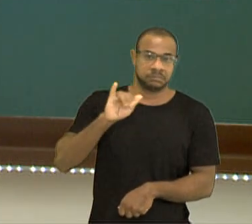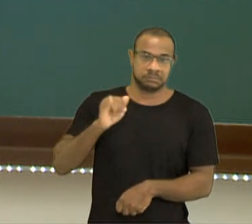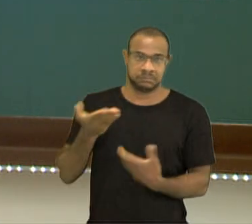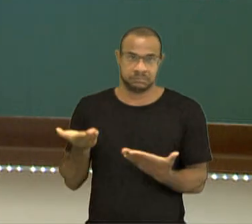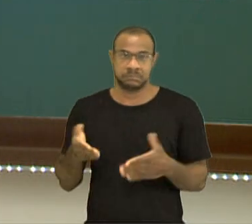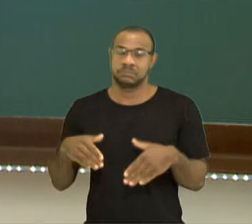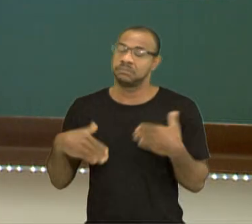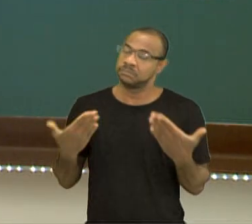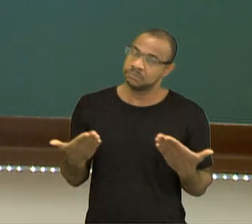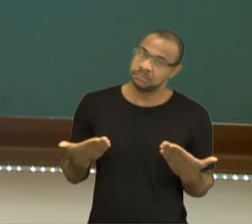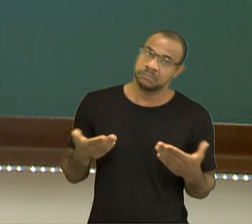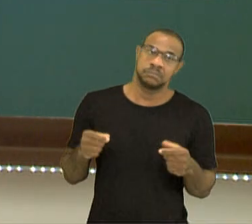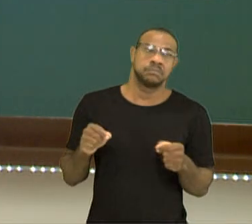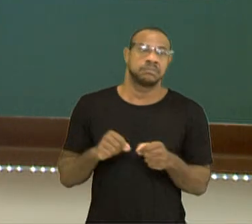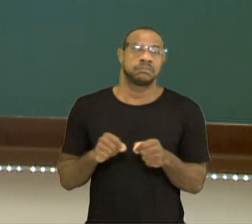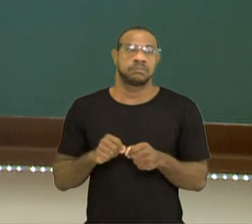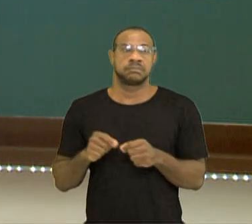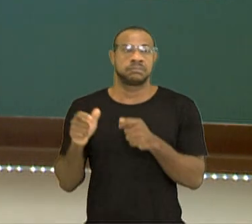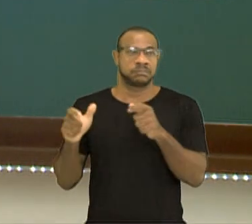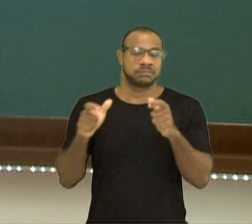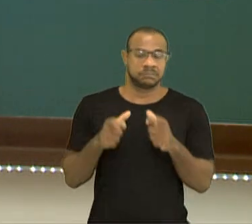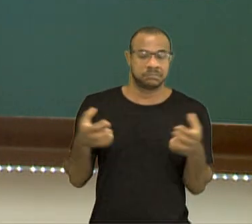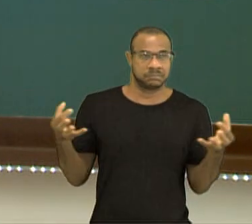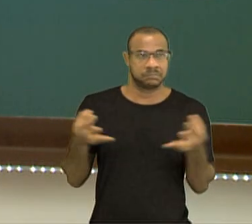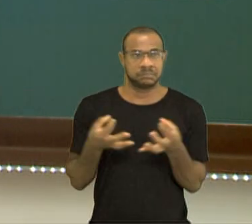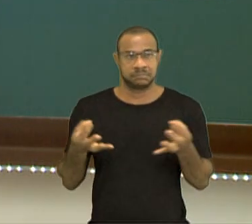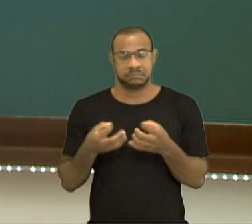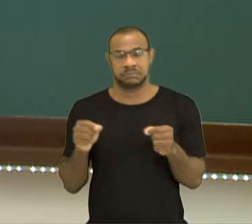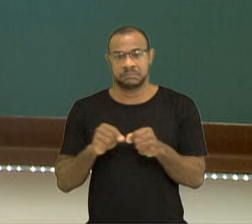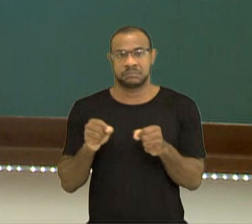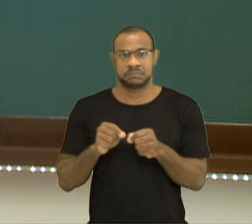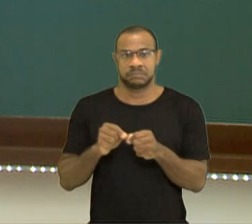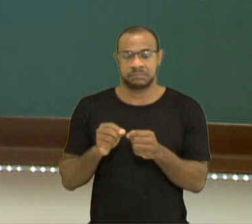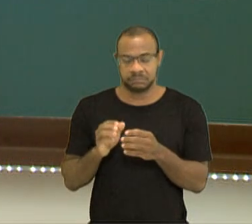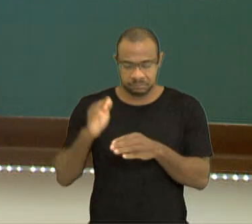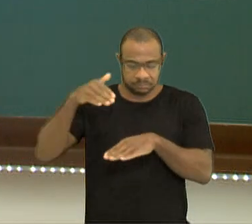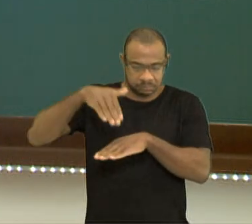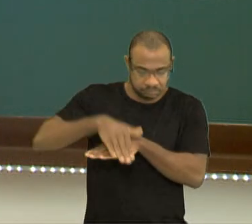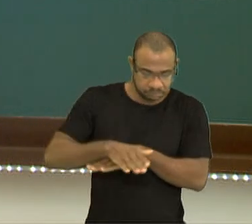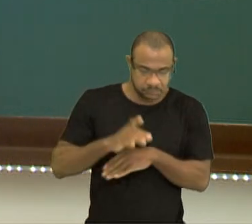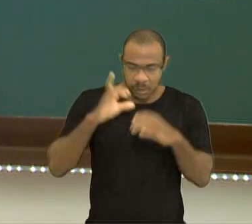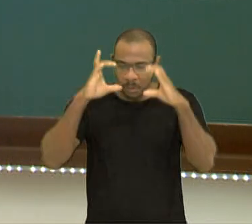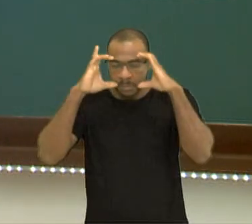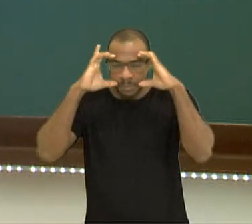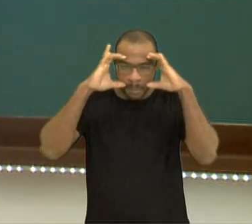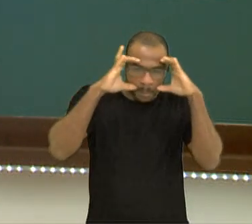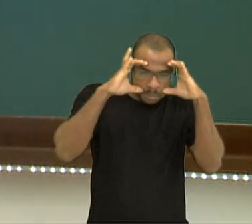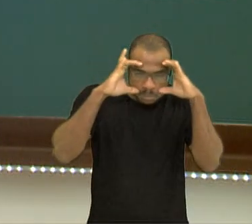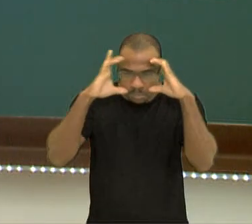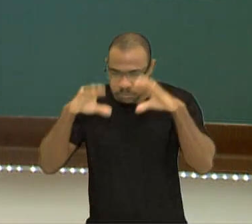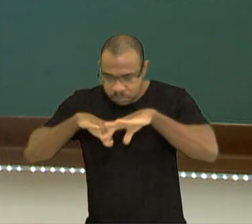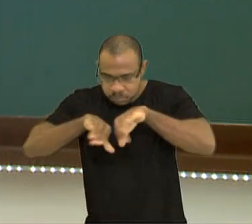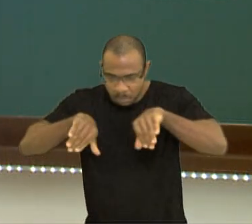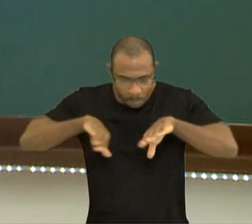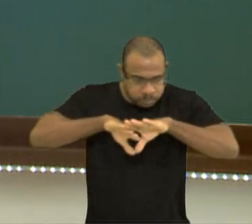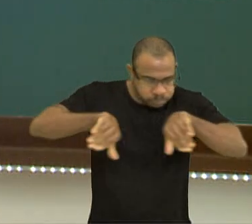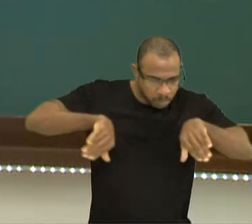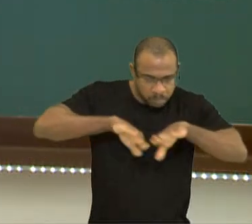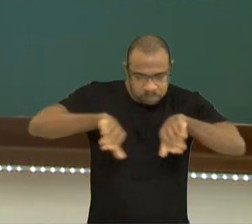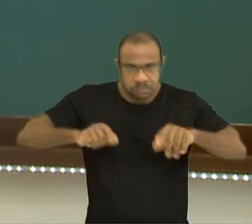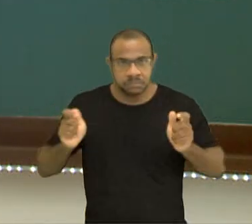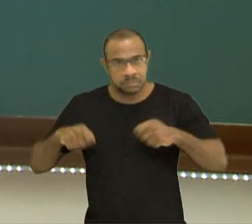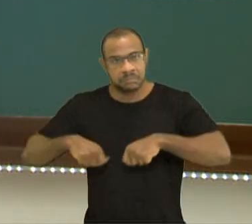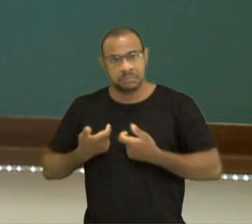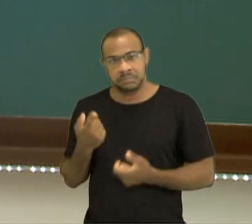então basta procurar o lugar perfeito para fazer o scuba diving. Então é mais simples do que se parece, né? E